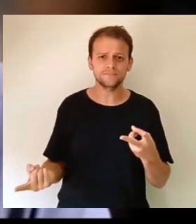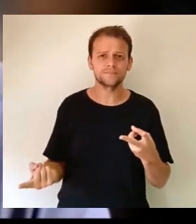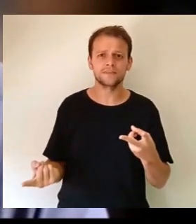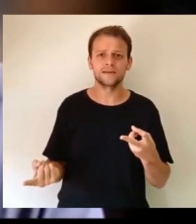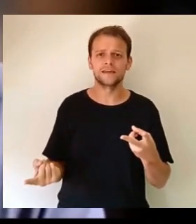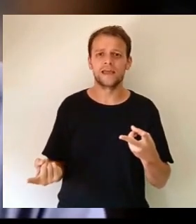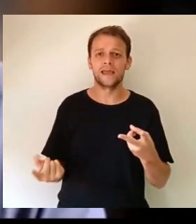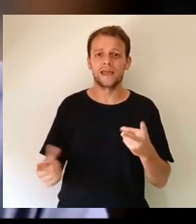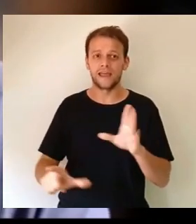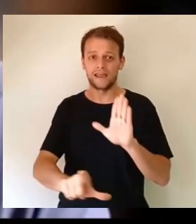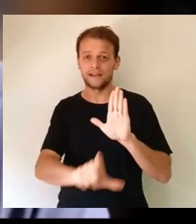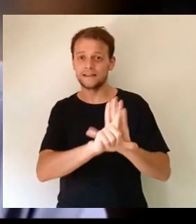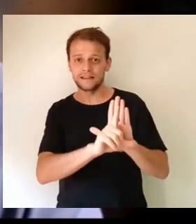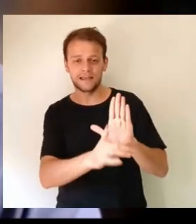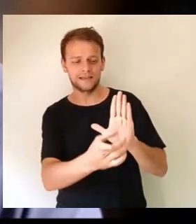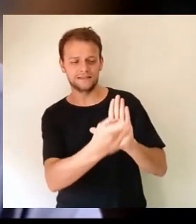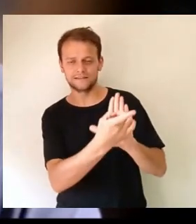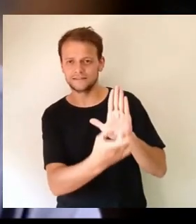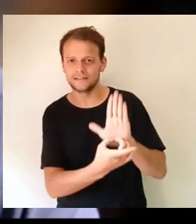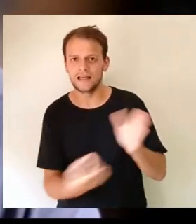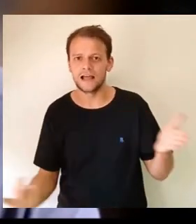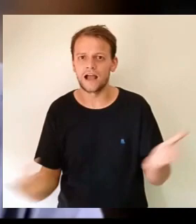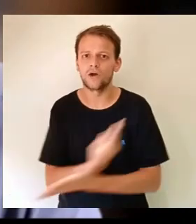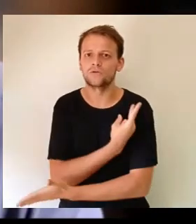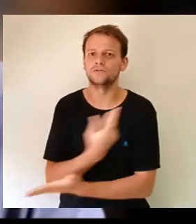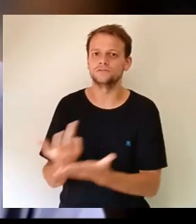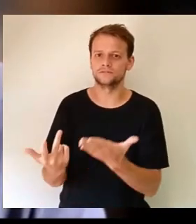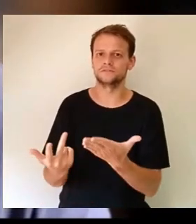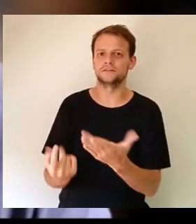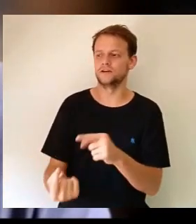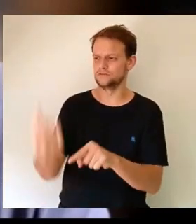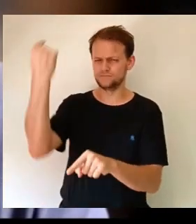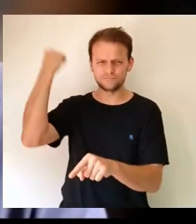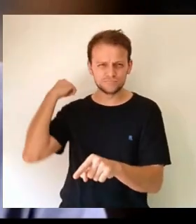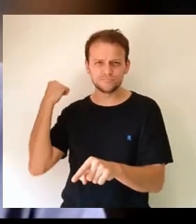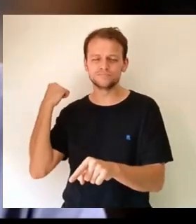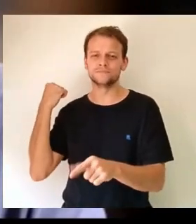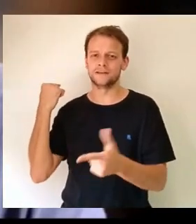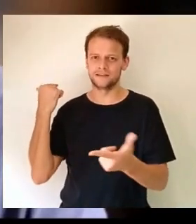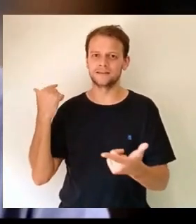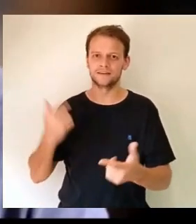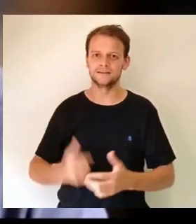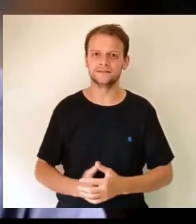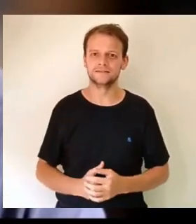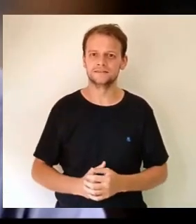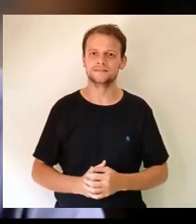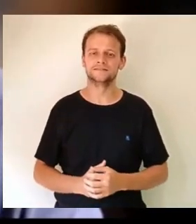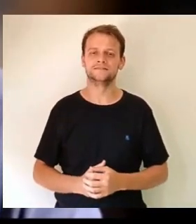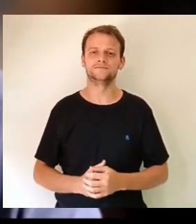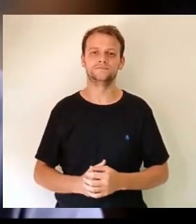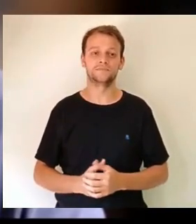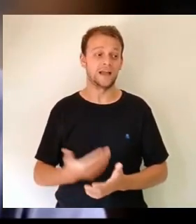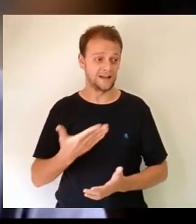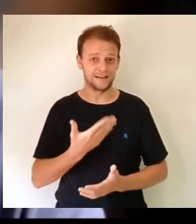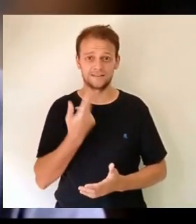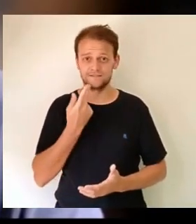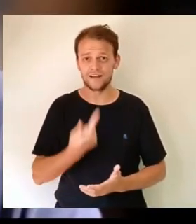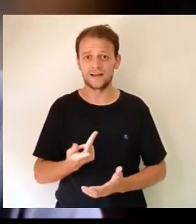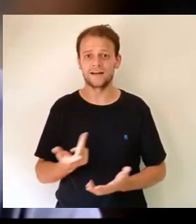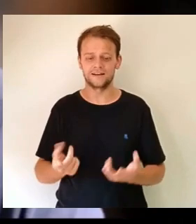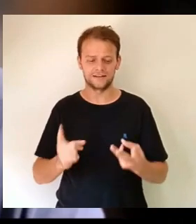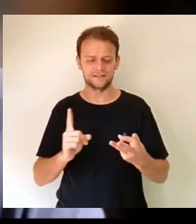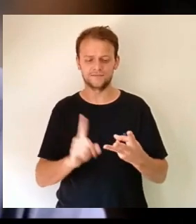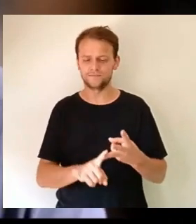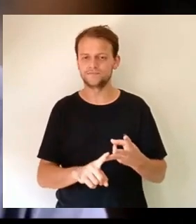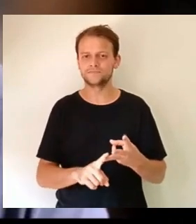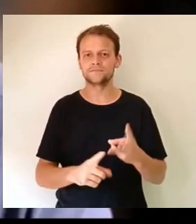filmes, ele fala sobre a questão das leis que estavam acontecendo na época, né, então assim, o decreto que foi agora revogado, mas ele